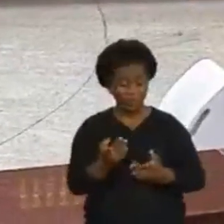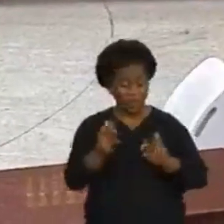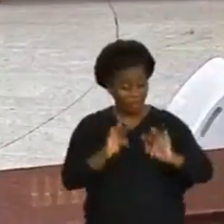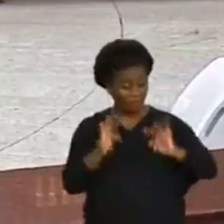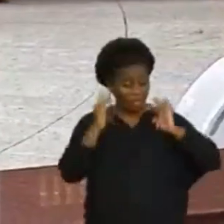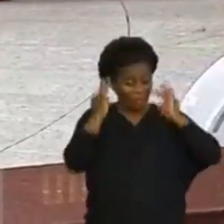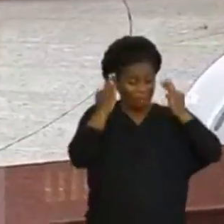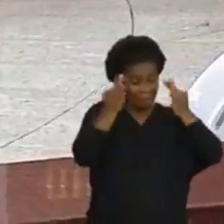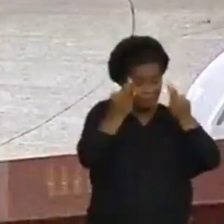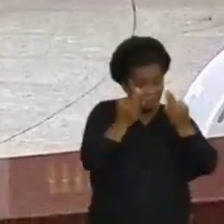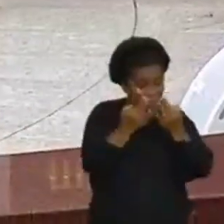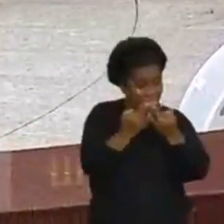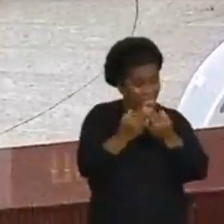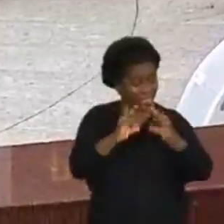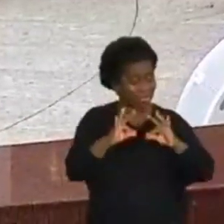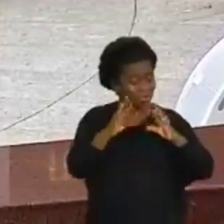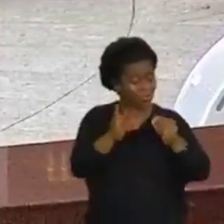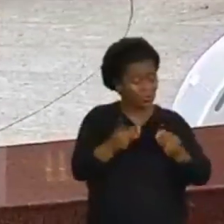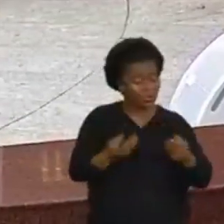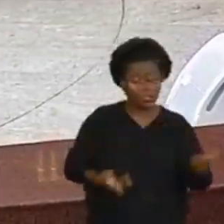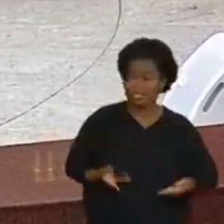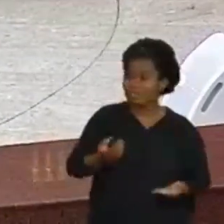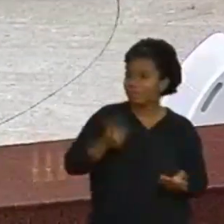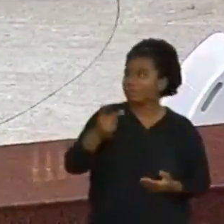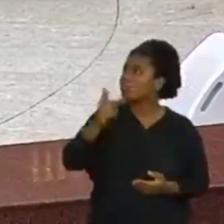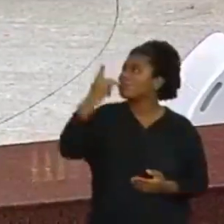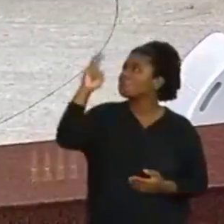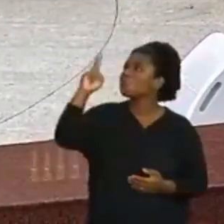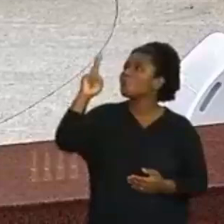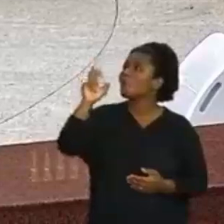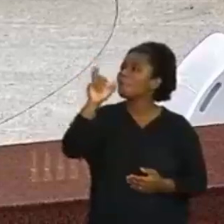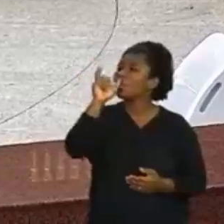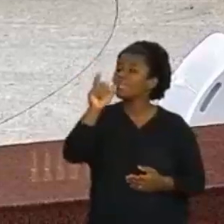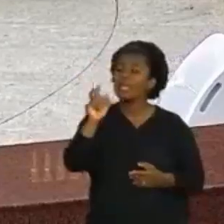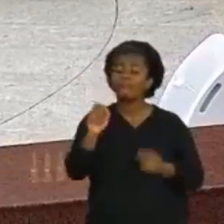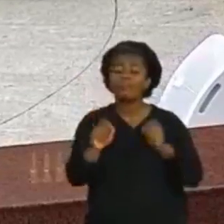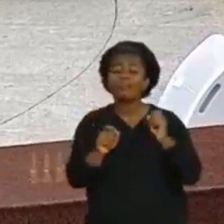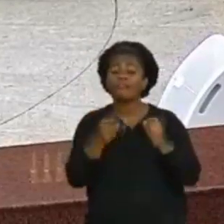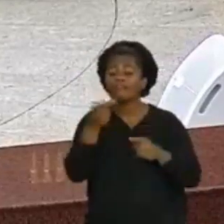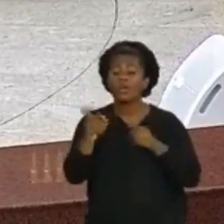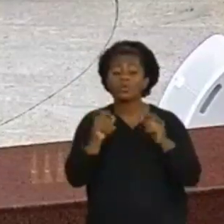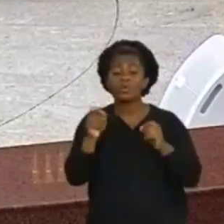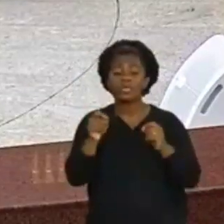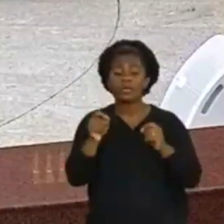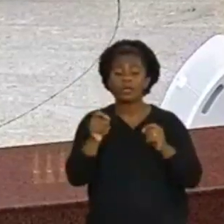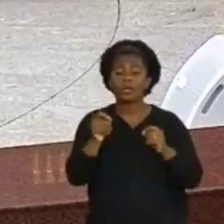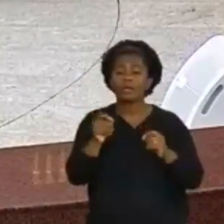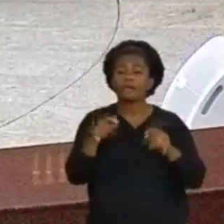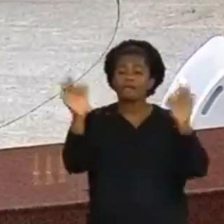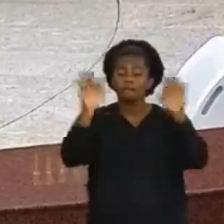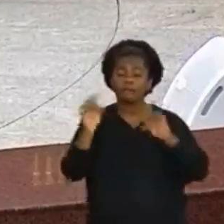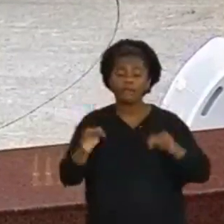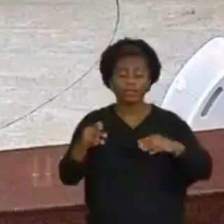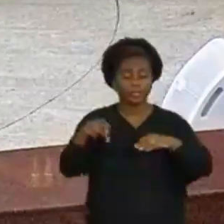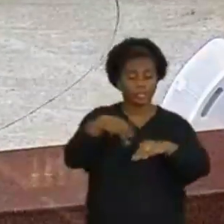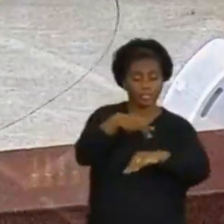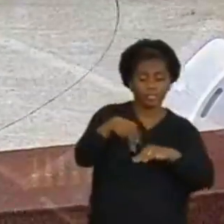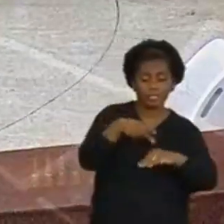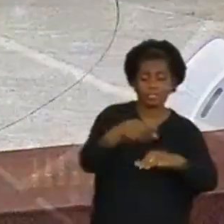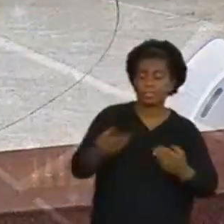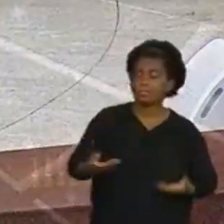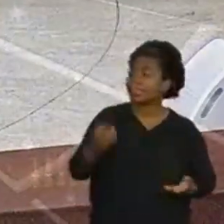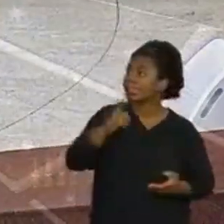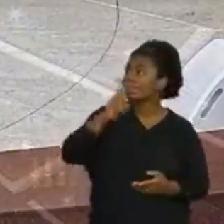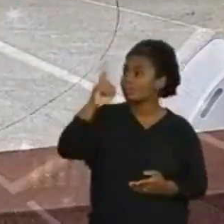Tua palavra diz que bendita a nação cuja Deus é o Senhor, e bendita a casa que Deus é o Senhor. Seja o Senhor da